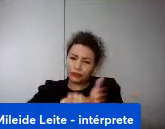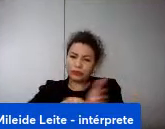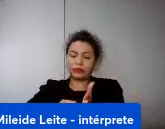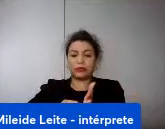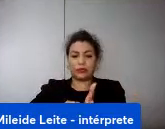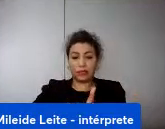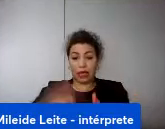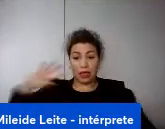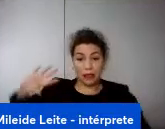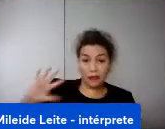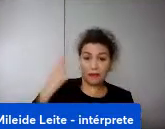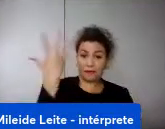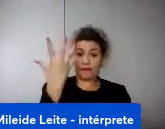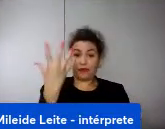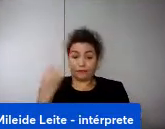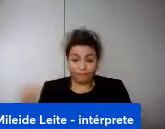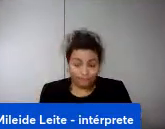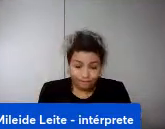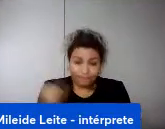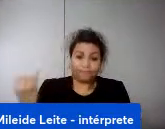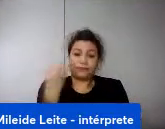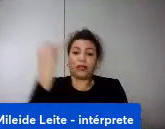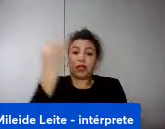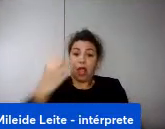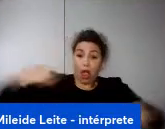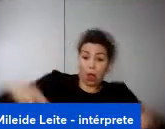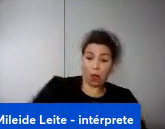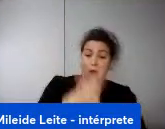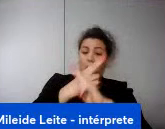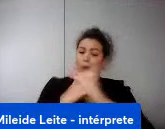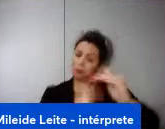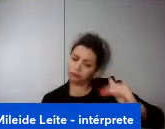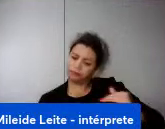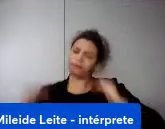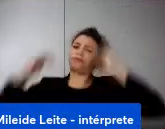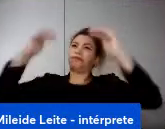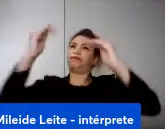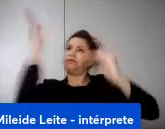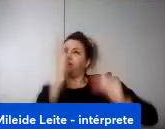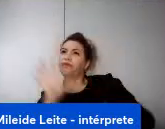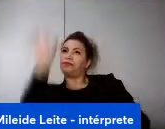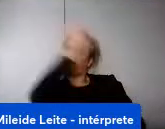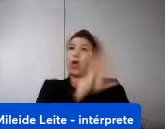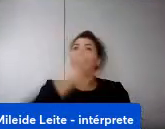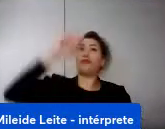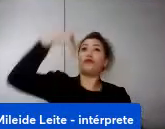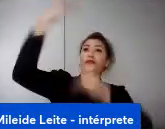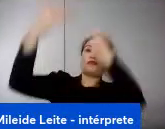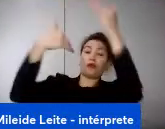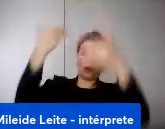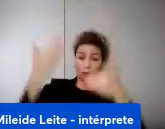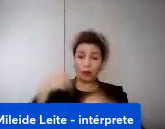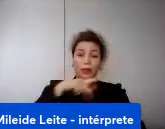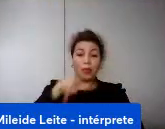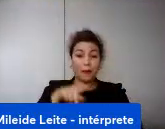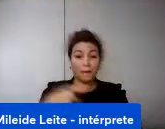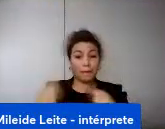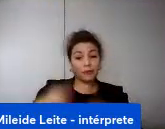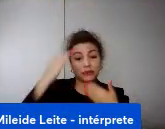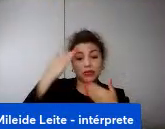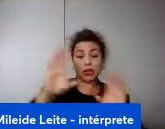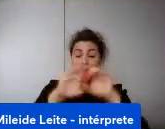Esse evento de tamanha envergadura coloca a UESB no radar nacional e internacional, e por isso precisamos agradecer à